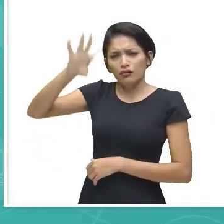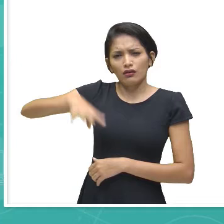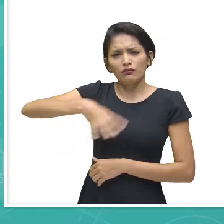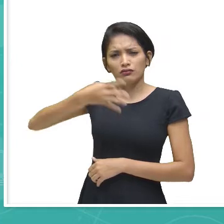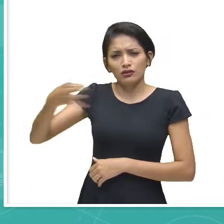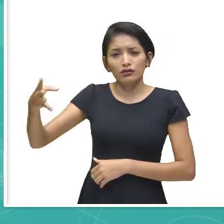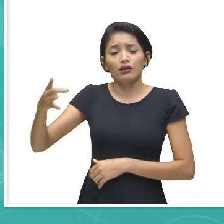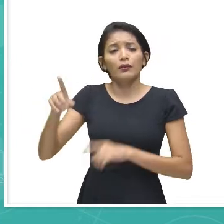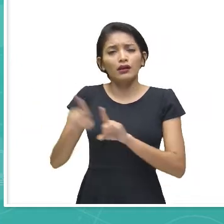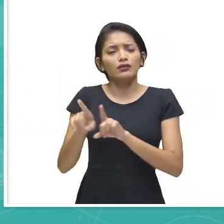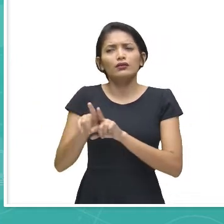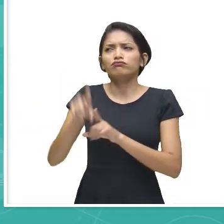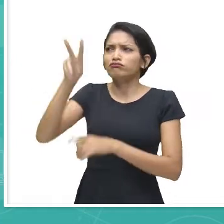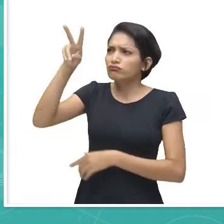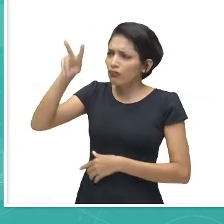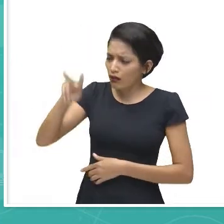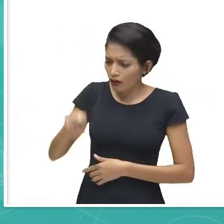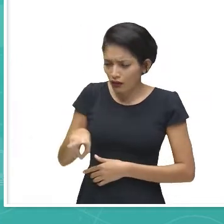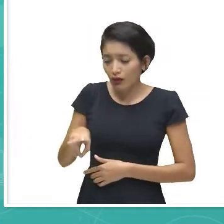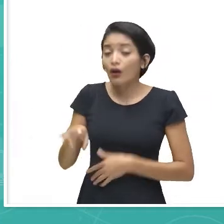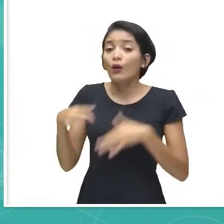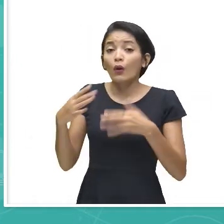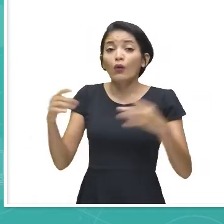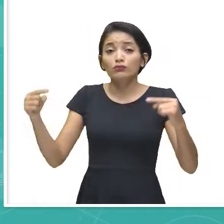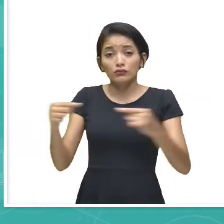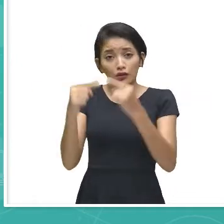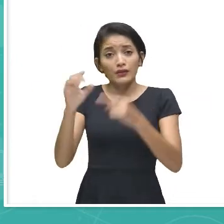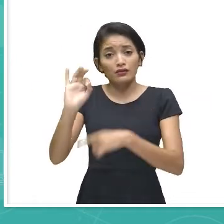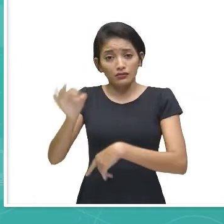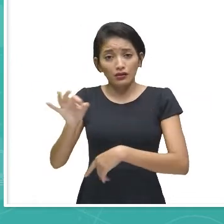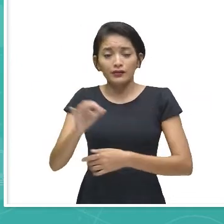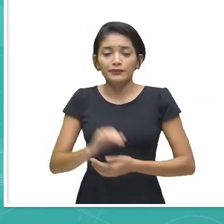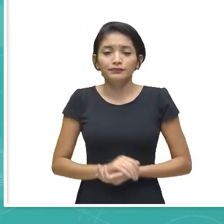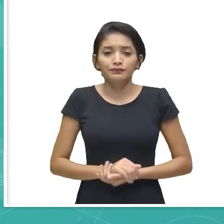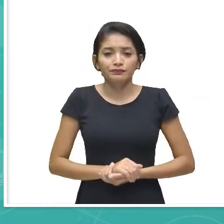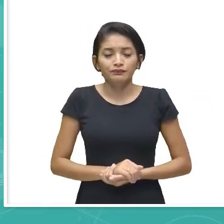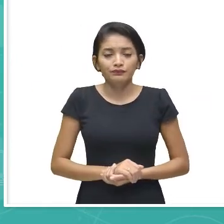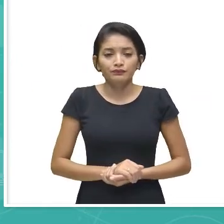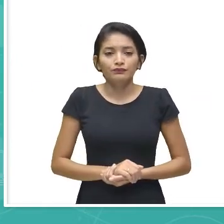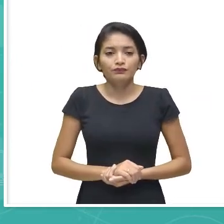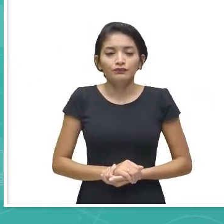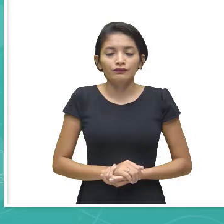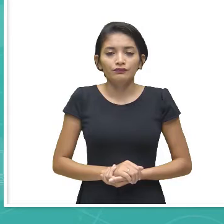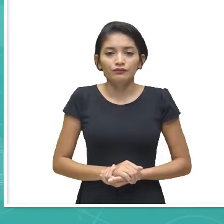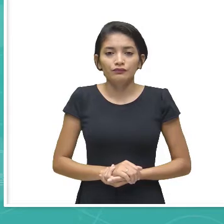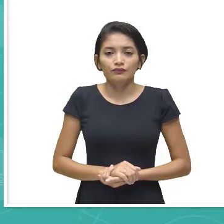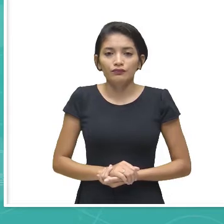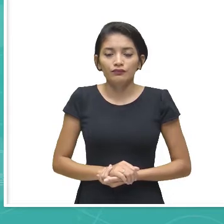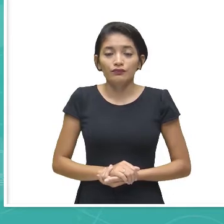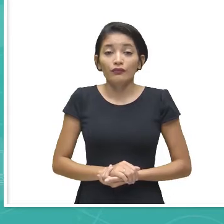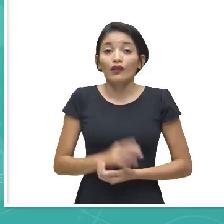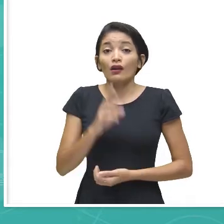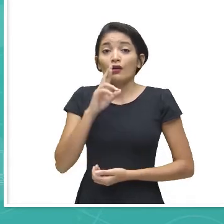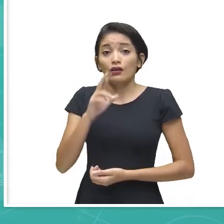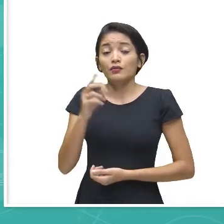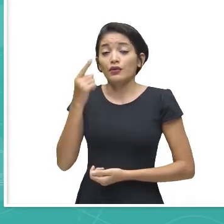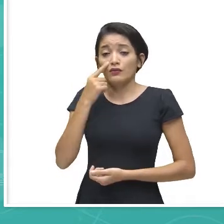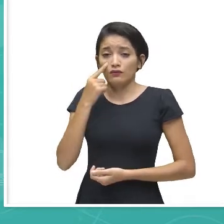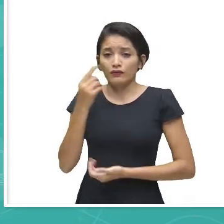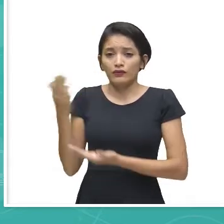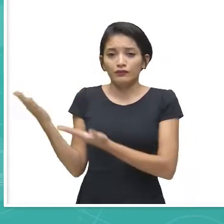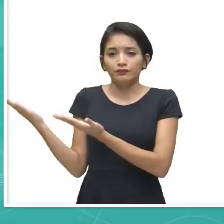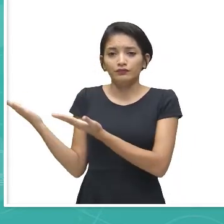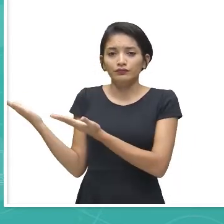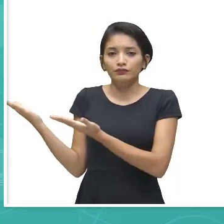a leitura a partir daí, tá? Então, olha só, o resultado você vai ler aqui nessa parte